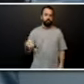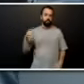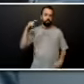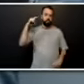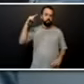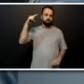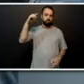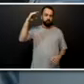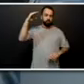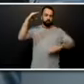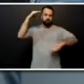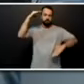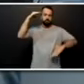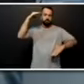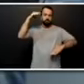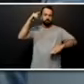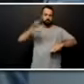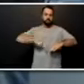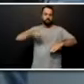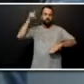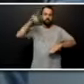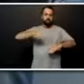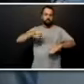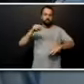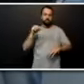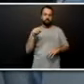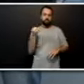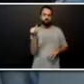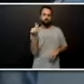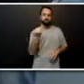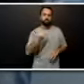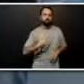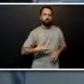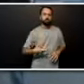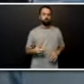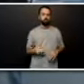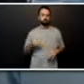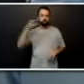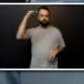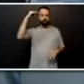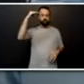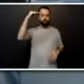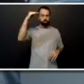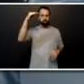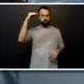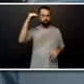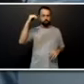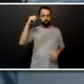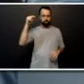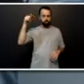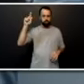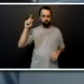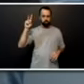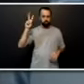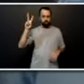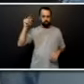diferença entre máxima e mínima. Máxima,